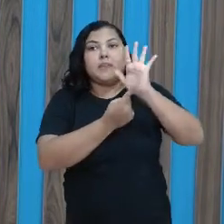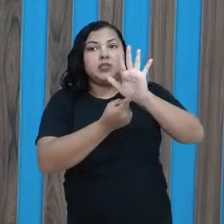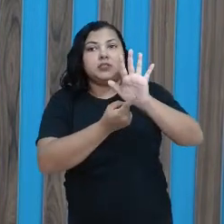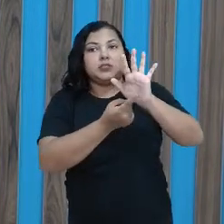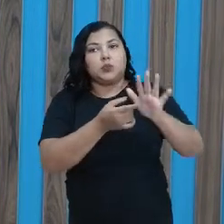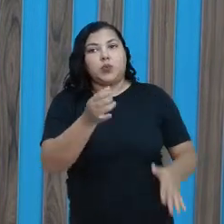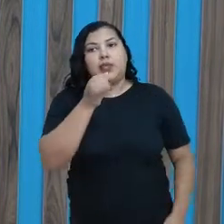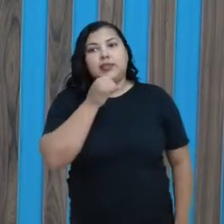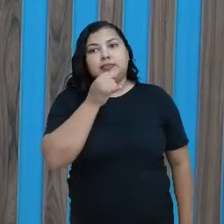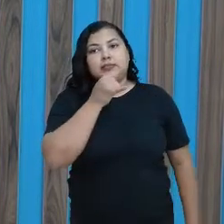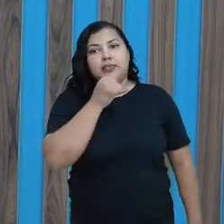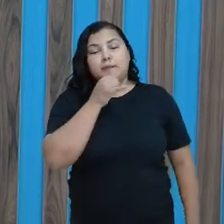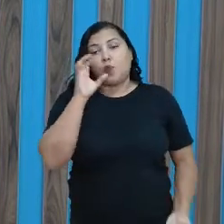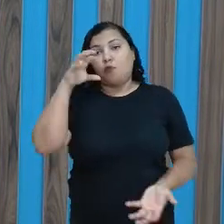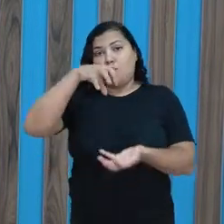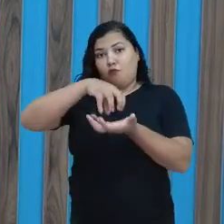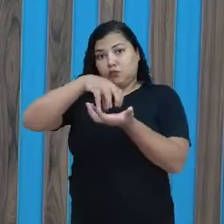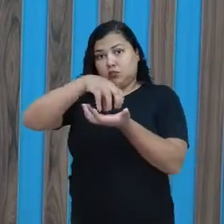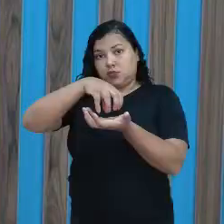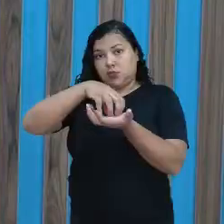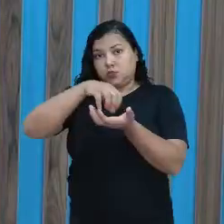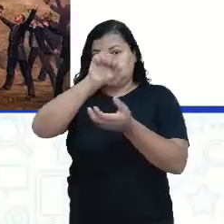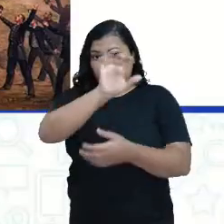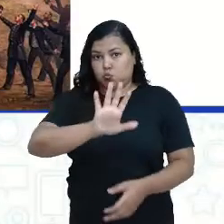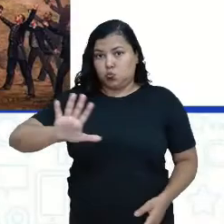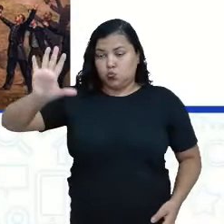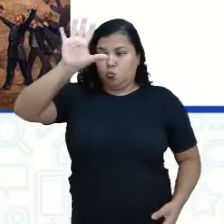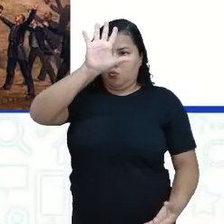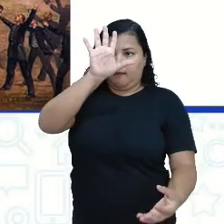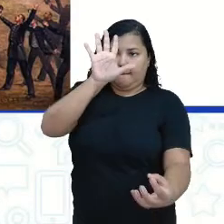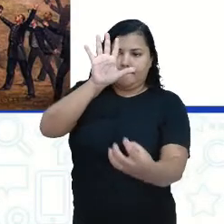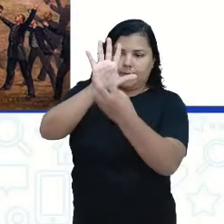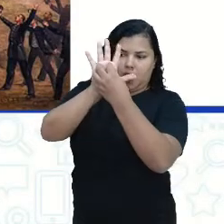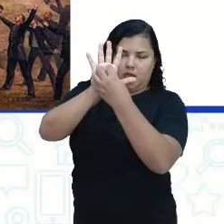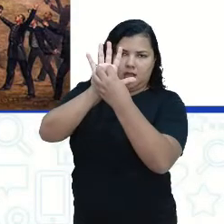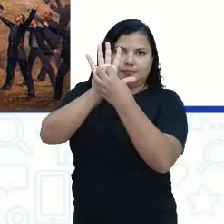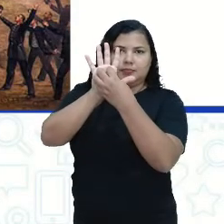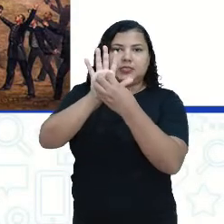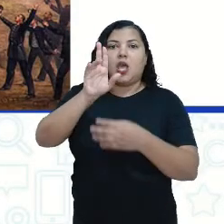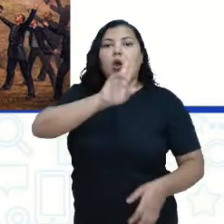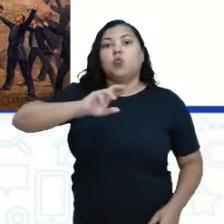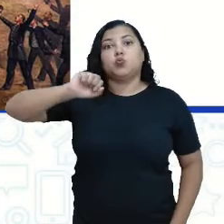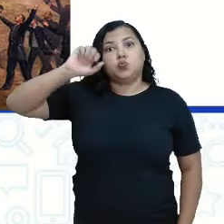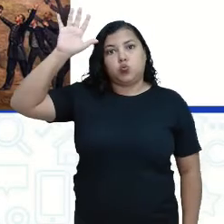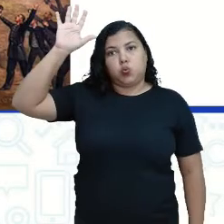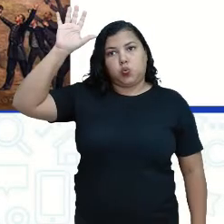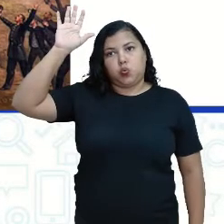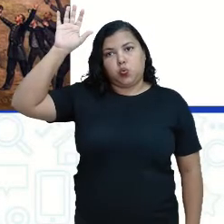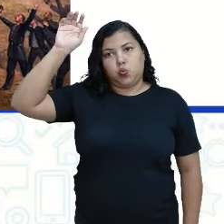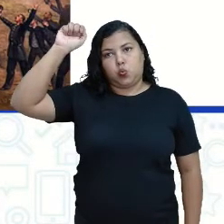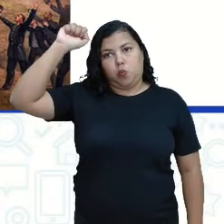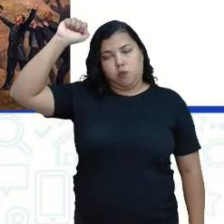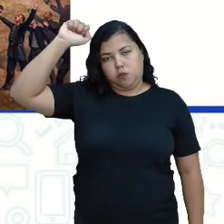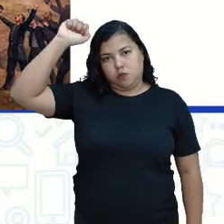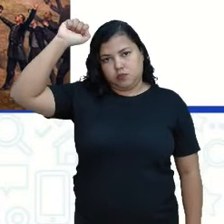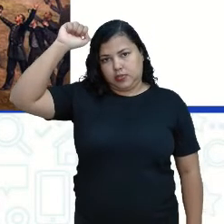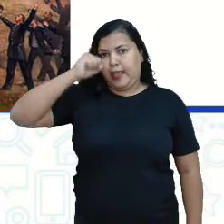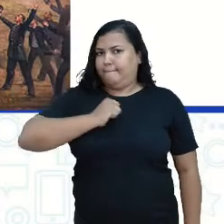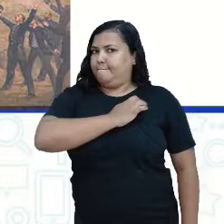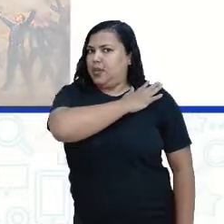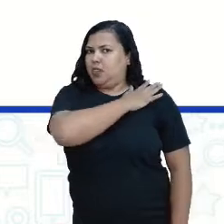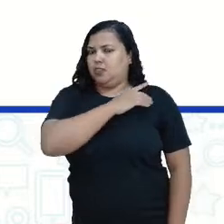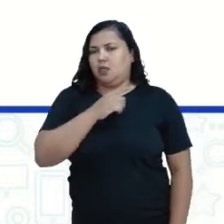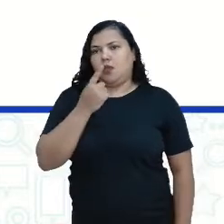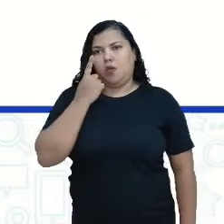Ao centro da imagem. Esses militares, eles estão com os braços, né, levantados, né? Então, observa